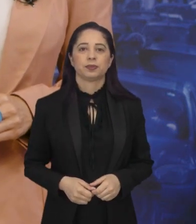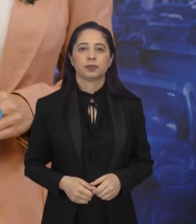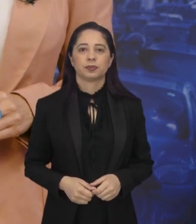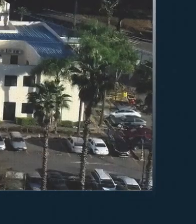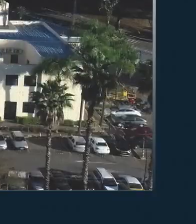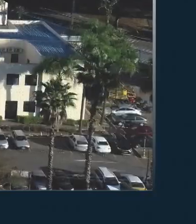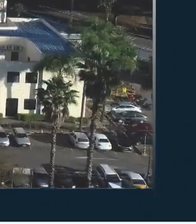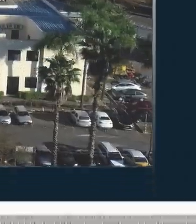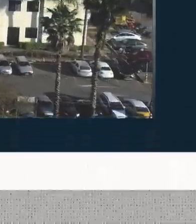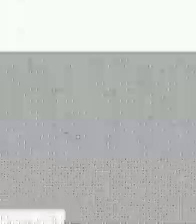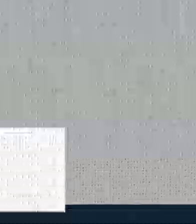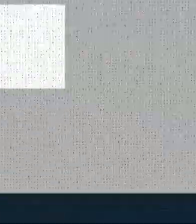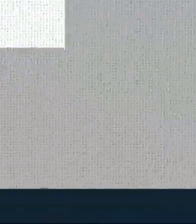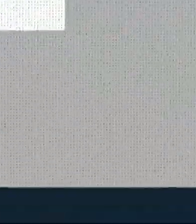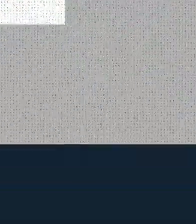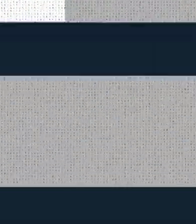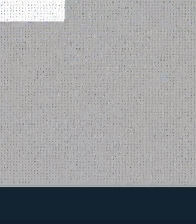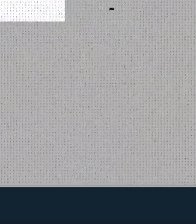já já.